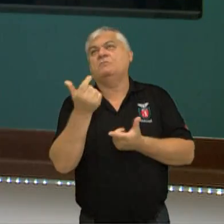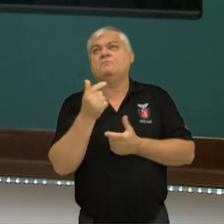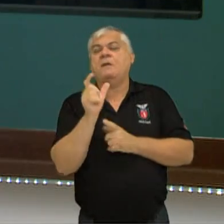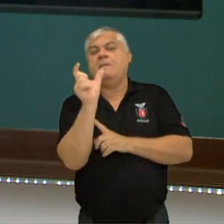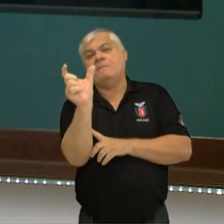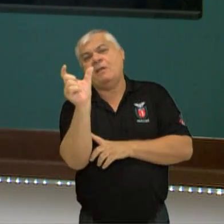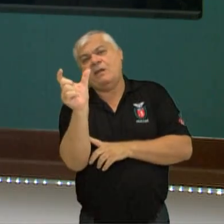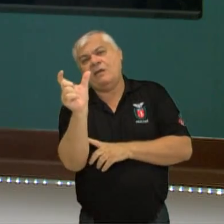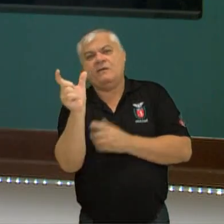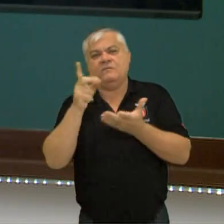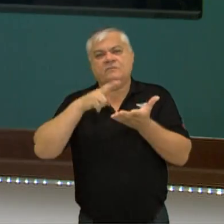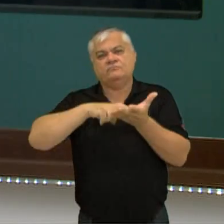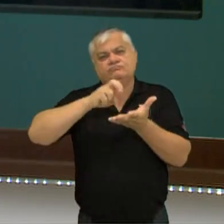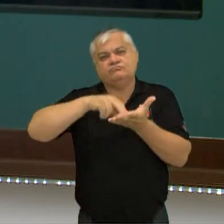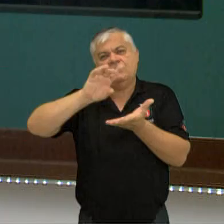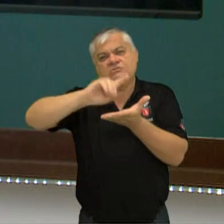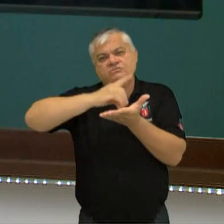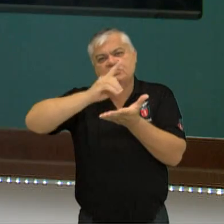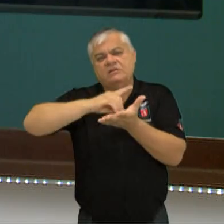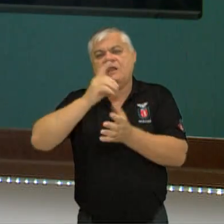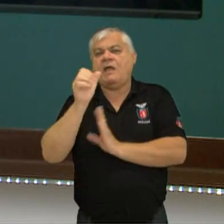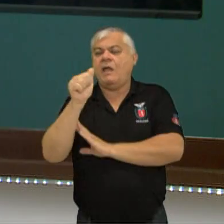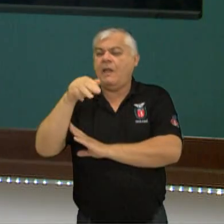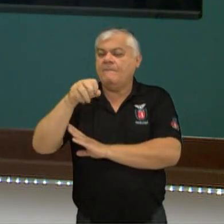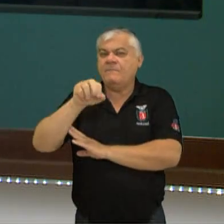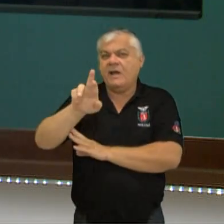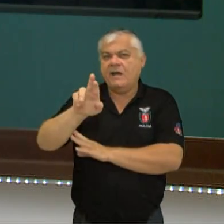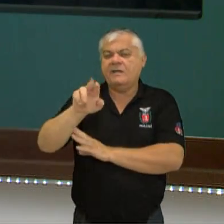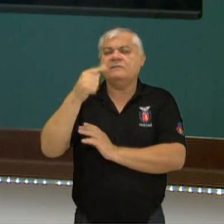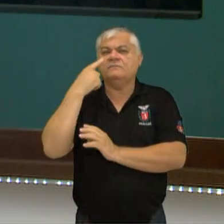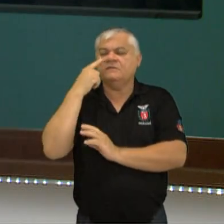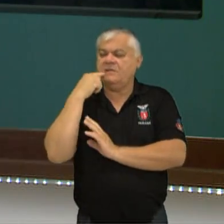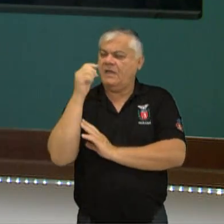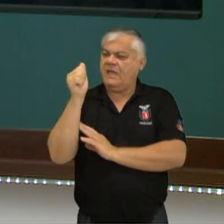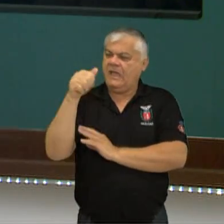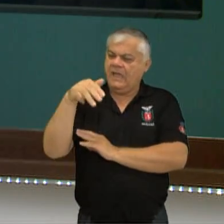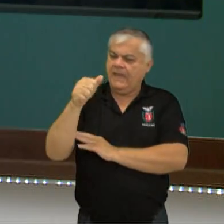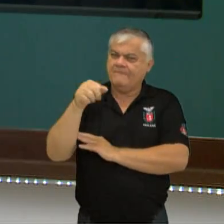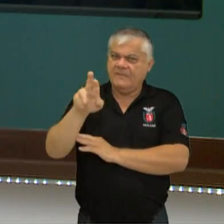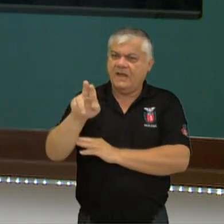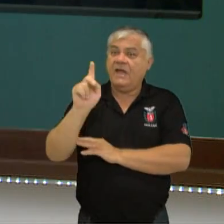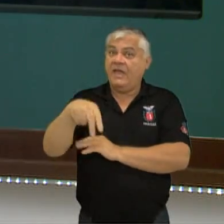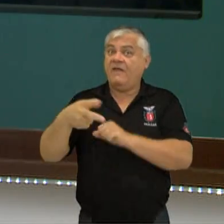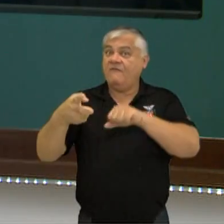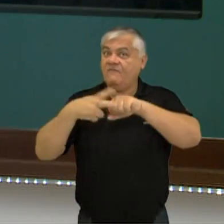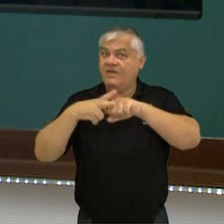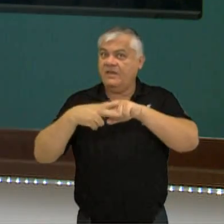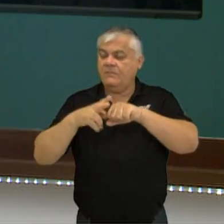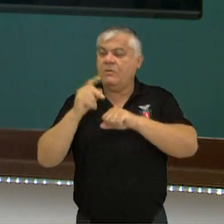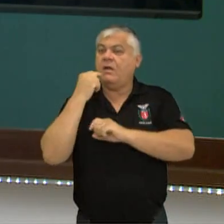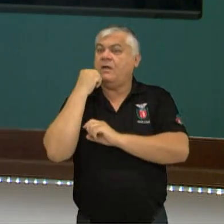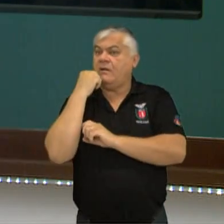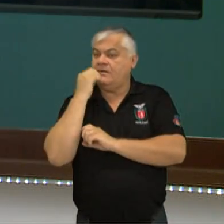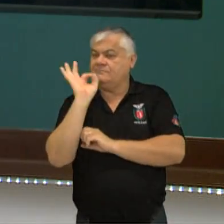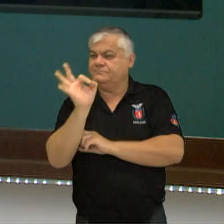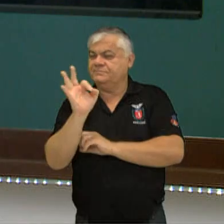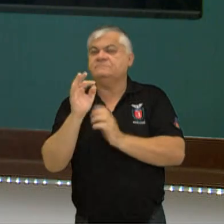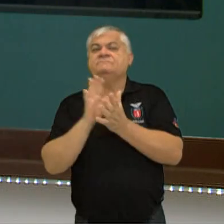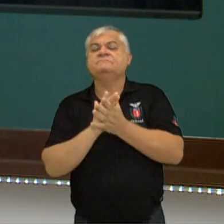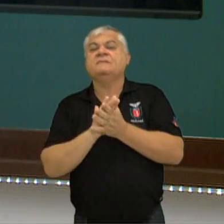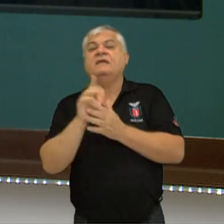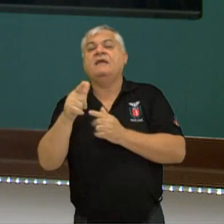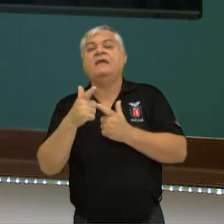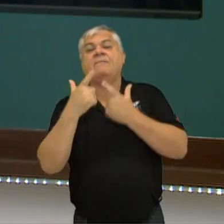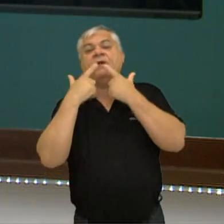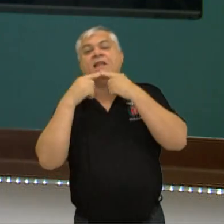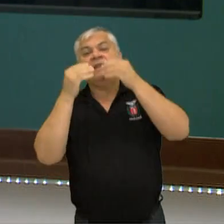no dicionário. Amar. Olho lá no dicionário, verbo intransitivo. O que eu percebo? Que é a